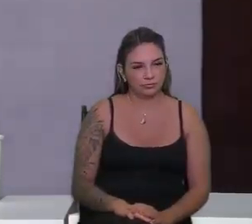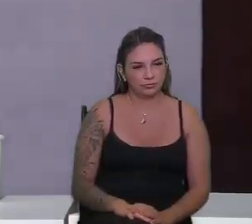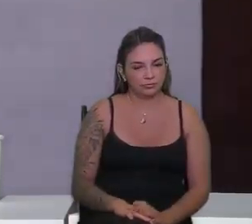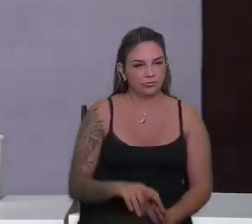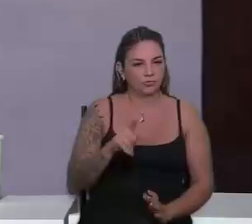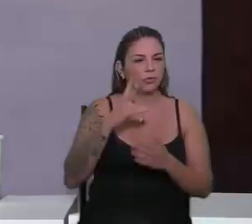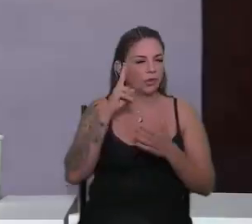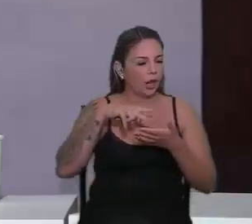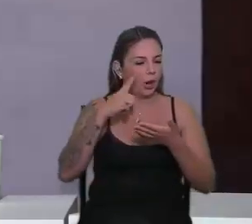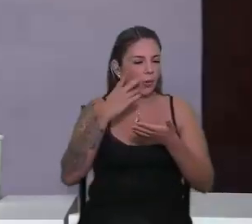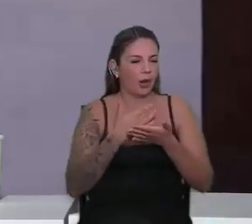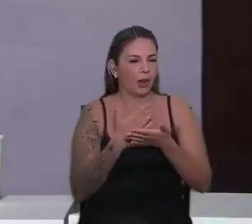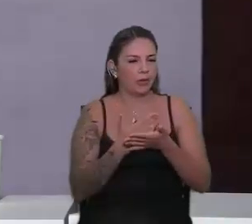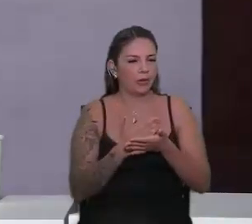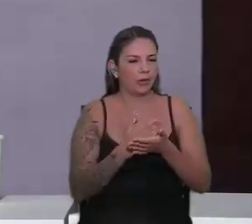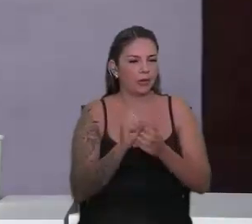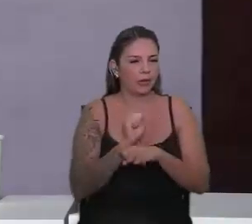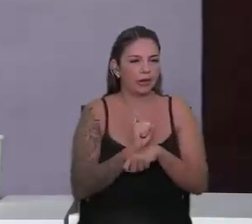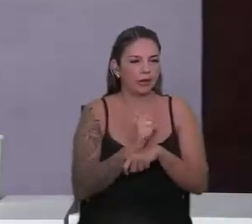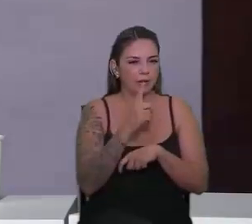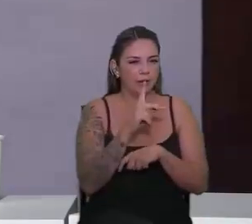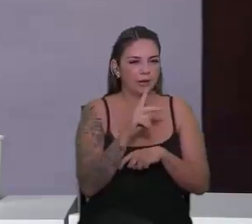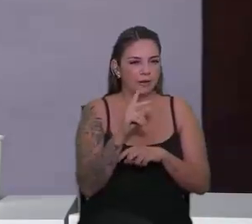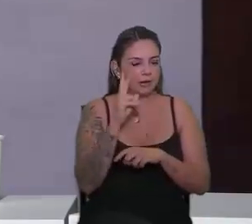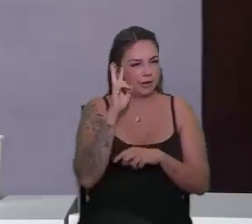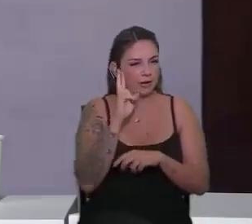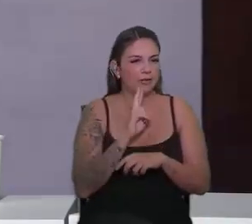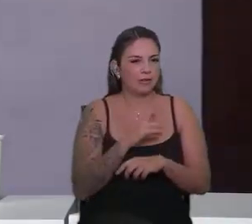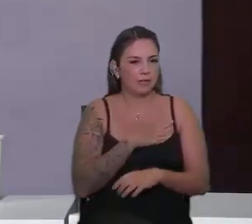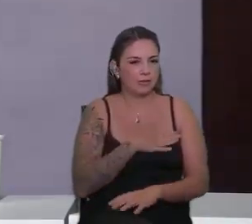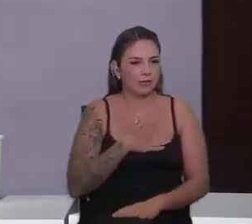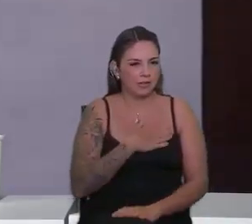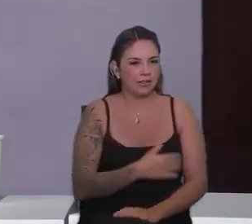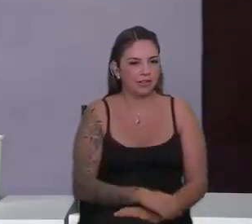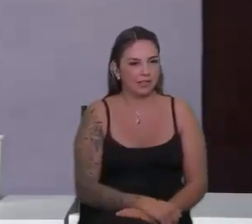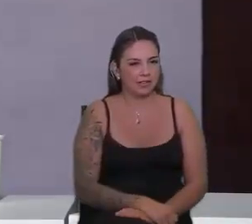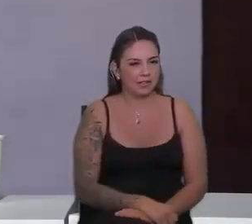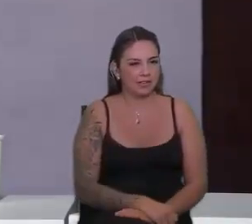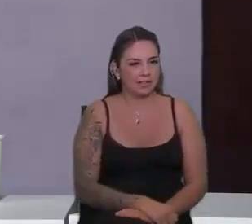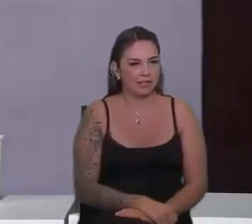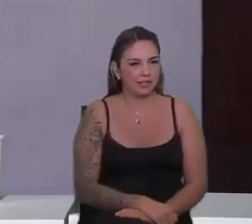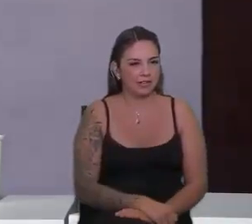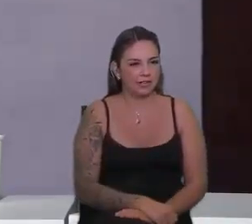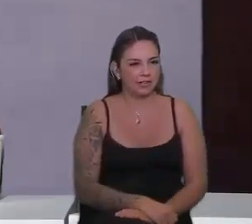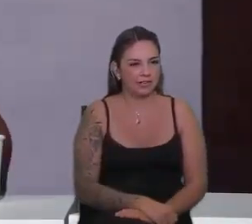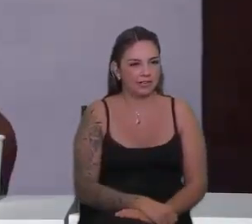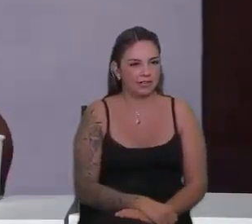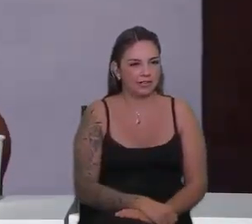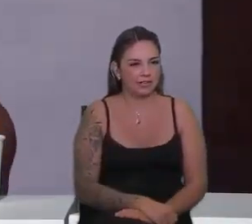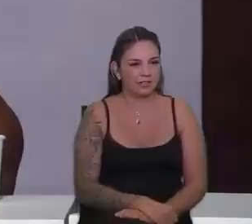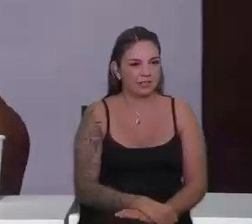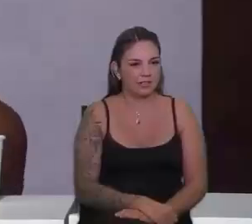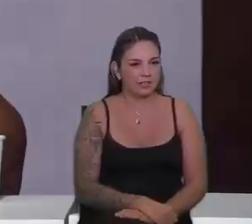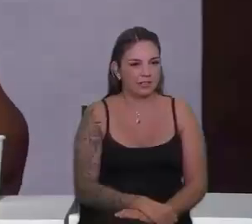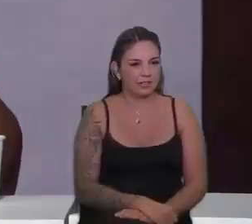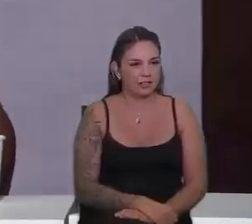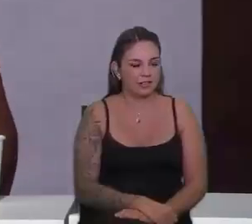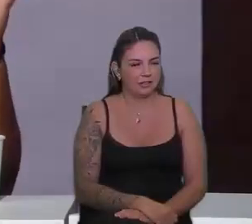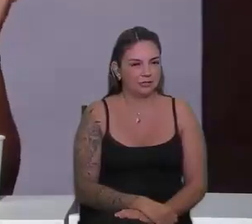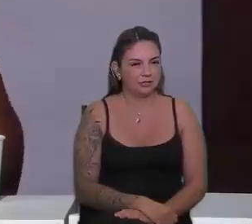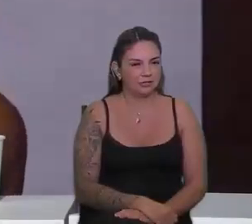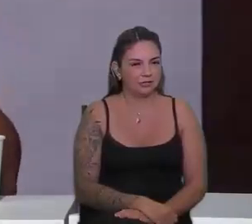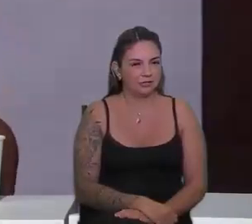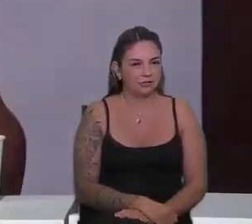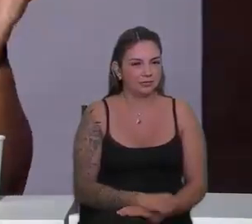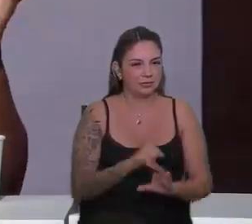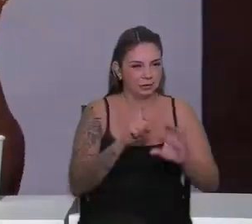ó, eu li um livro, mas estou esperando sua resenha para saber se eu gostei. Sabe? Porque, às vezes, as pessoas também